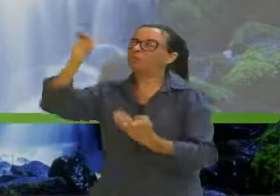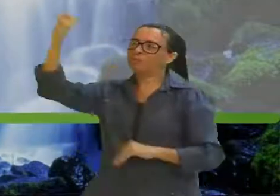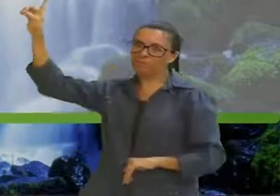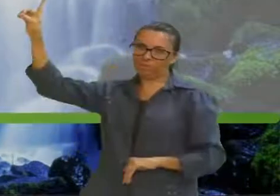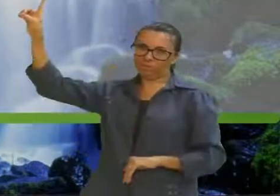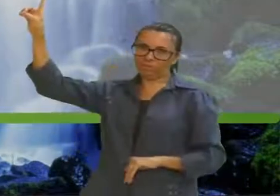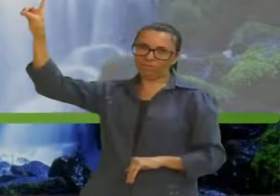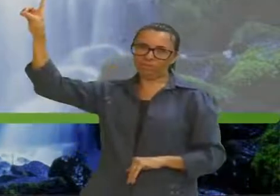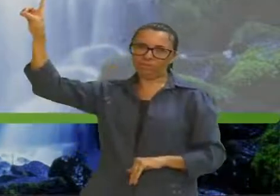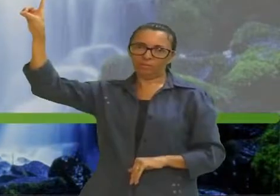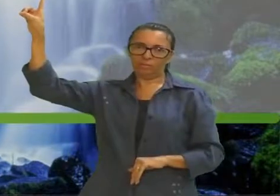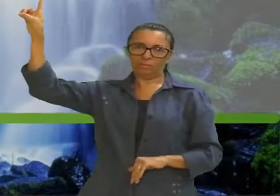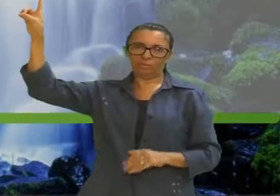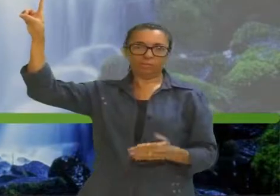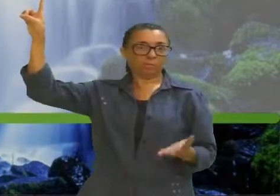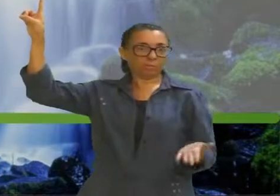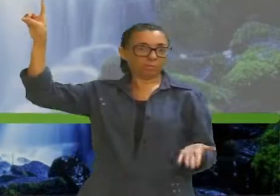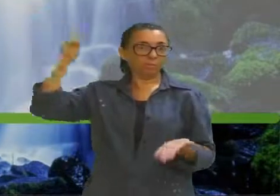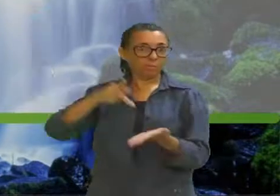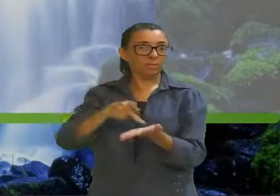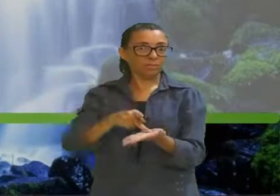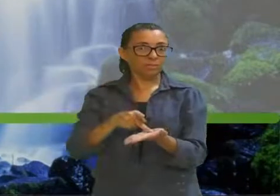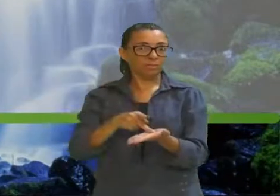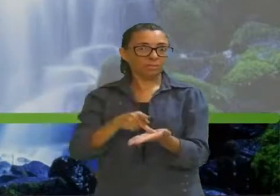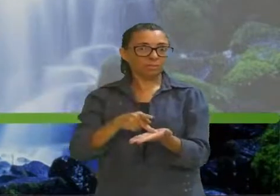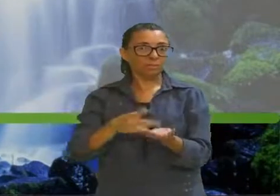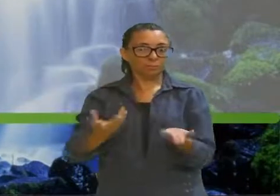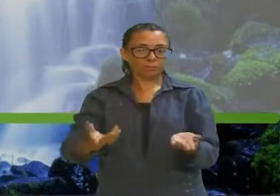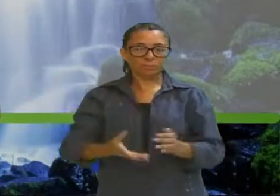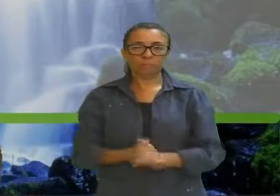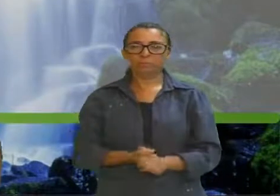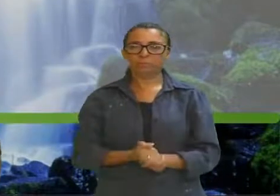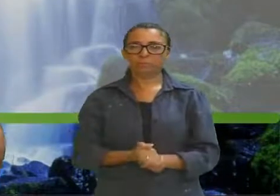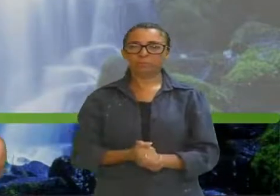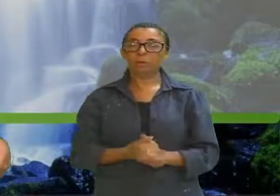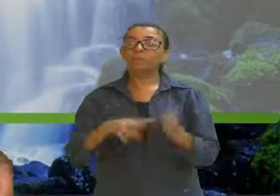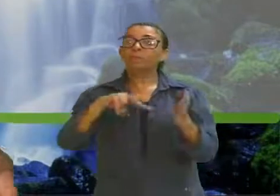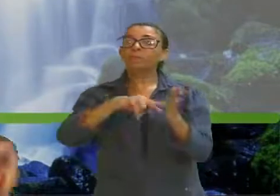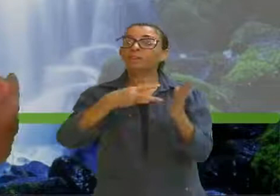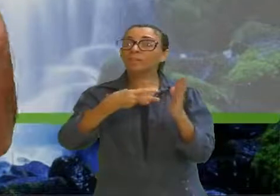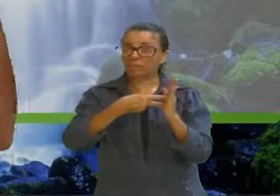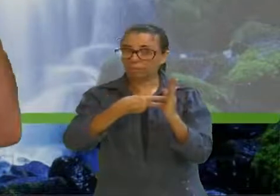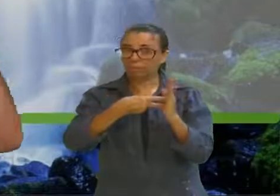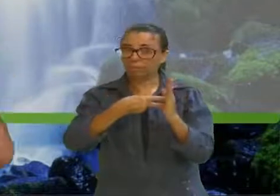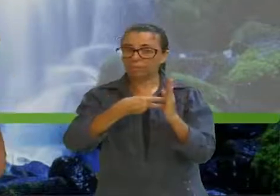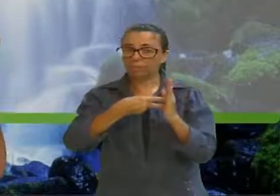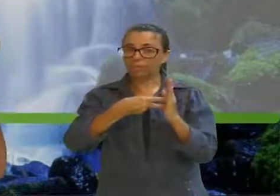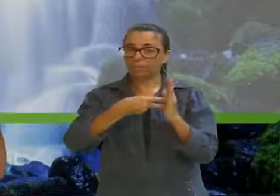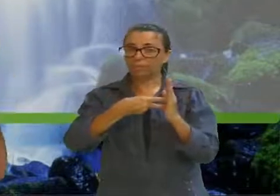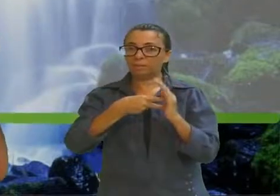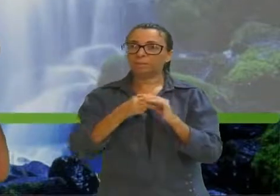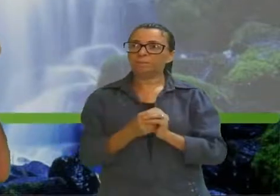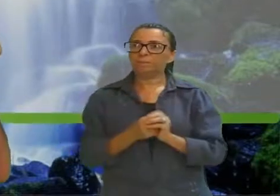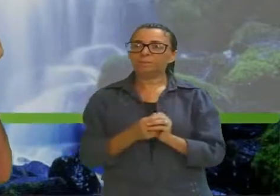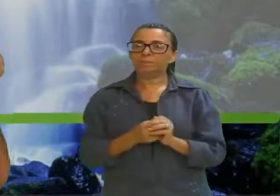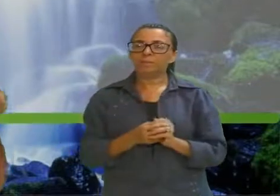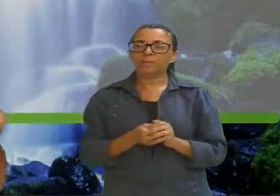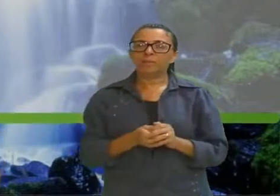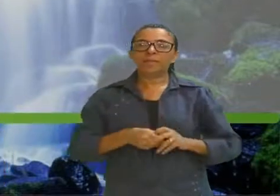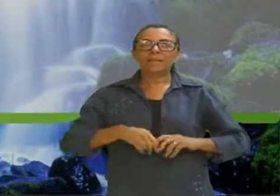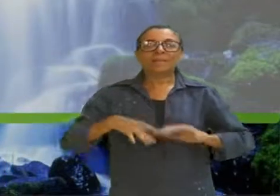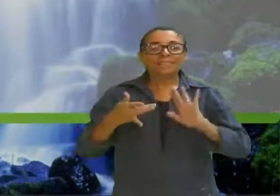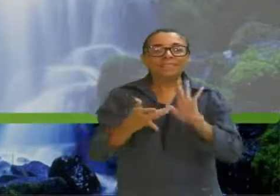isso significa que a relação espiritual entre Cristo e nós, os crentes,